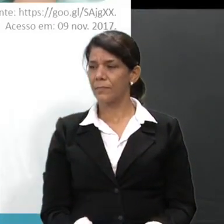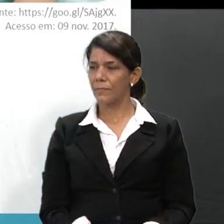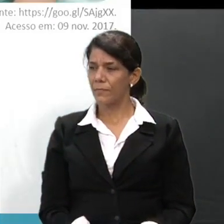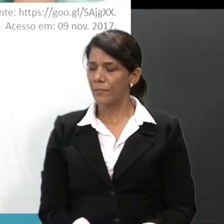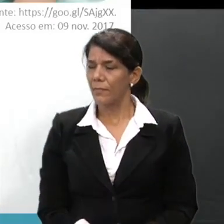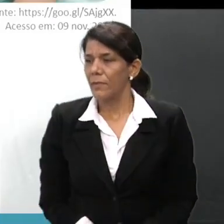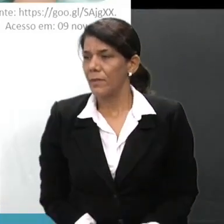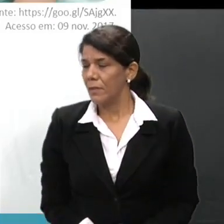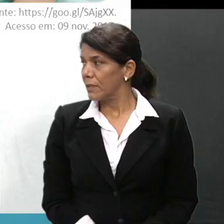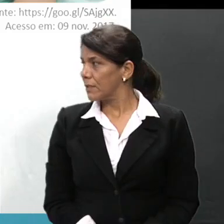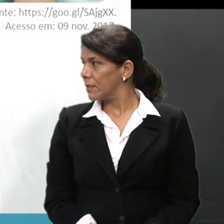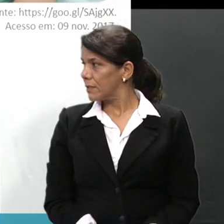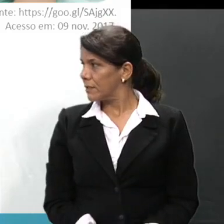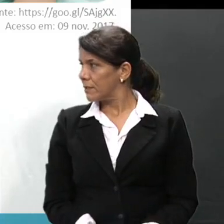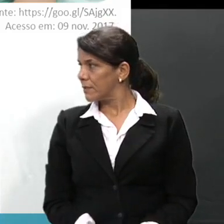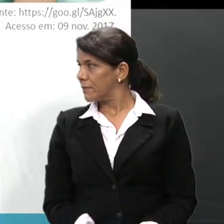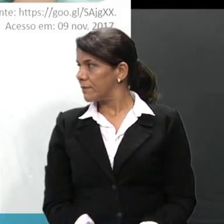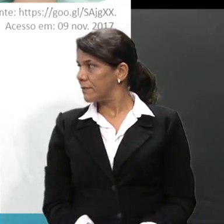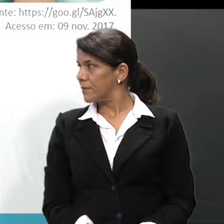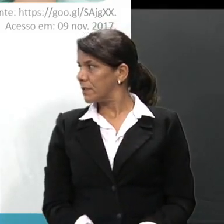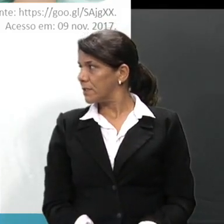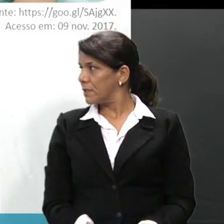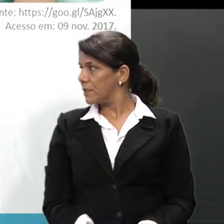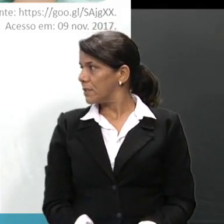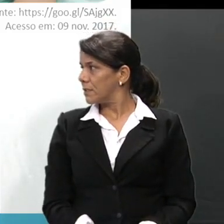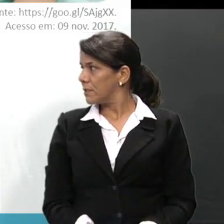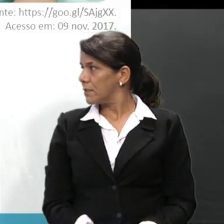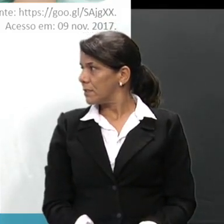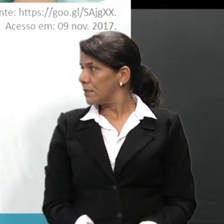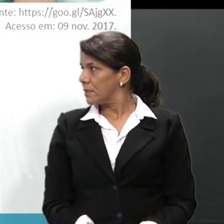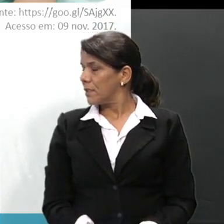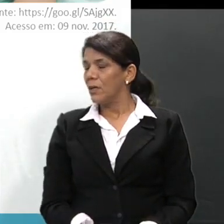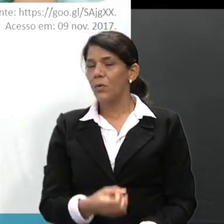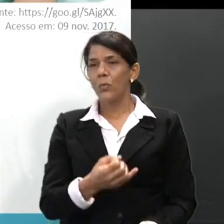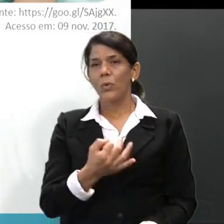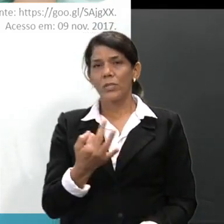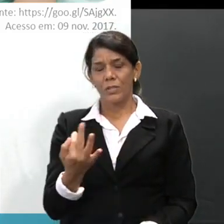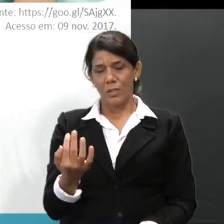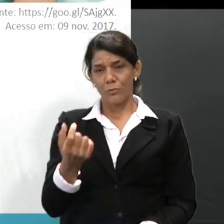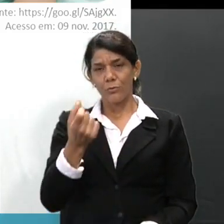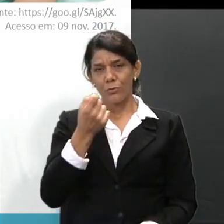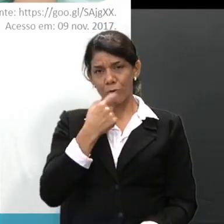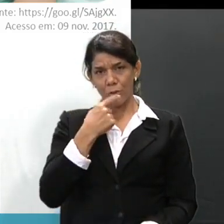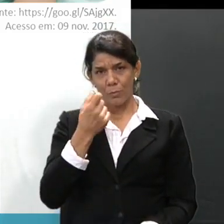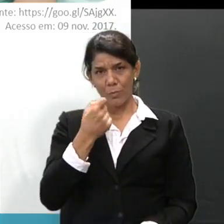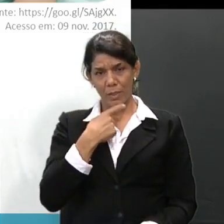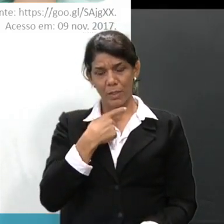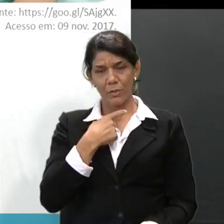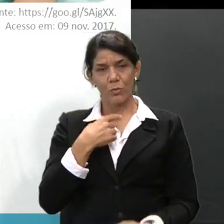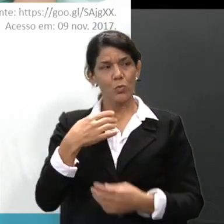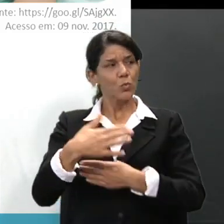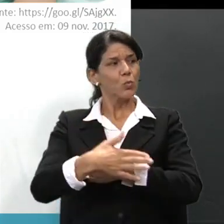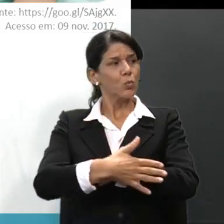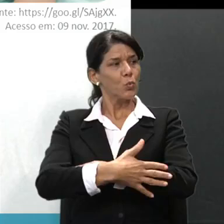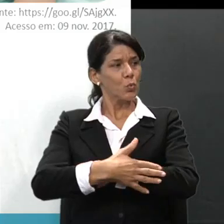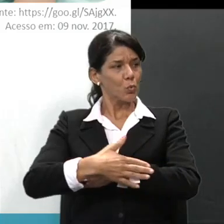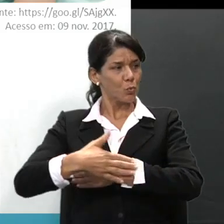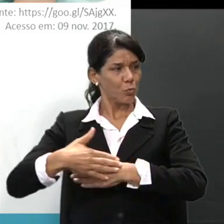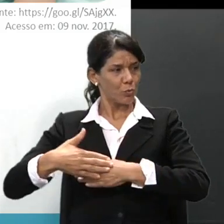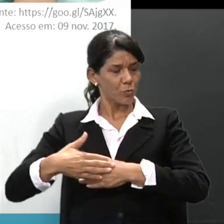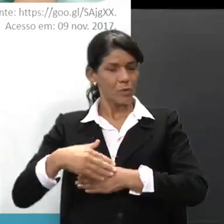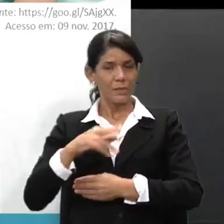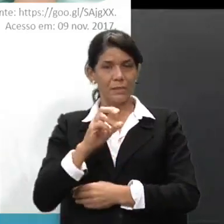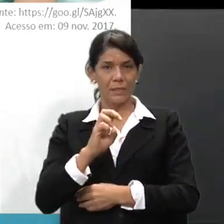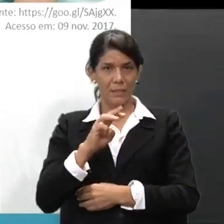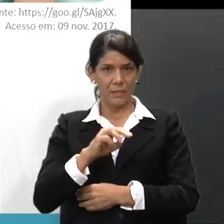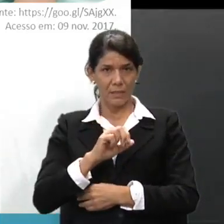Portanto, nós temos aqui que o volume máximo recomendado de medicamento a ser administrado via intramuscular é de